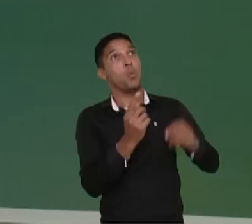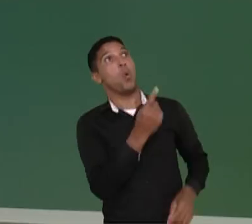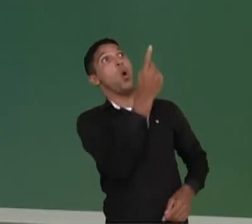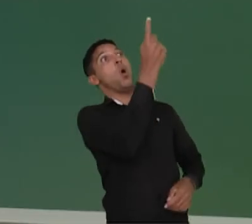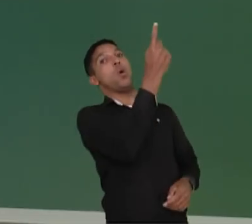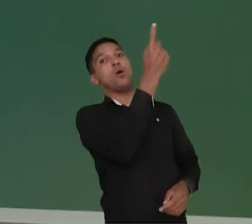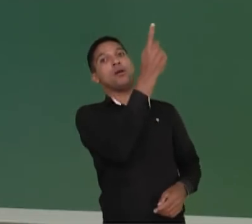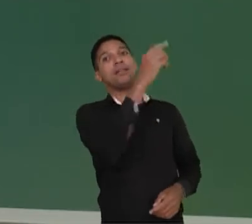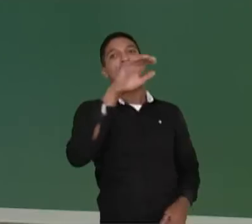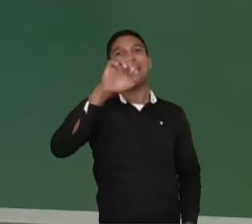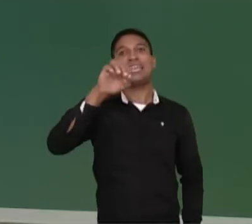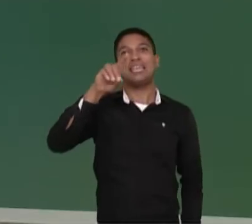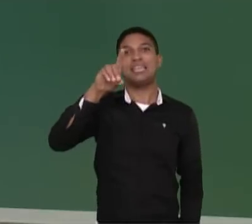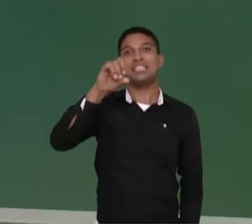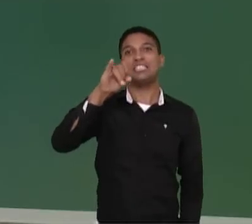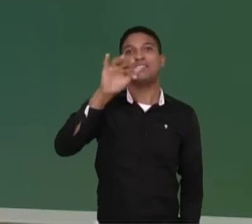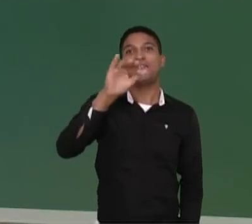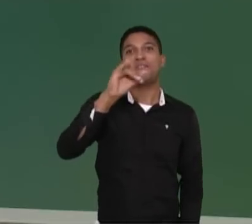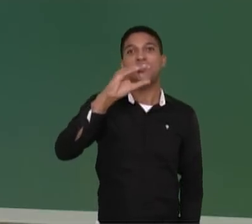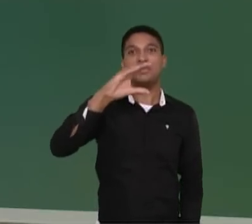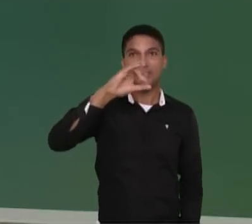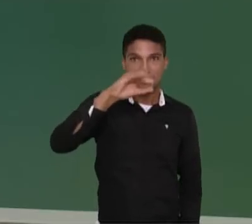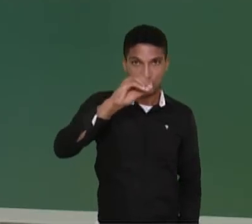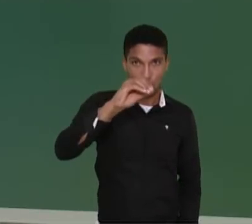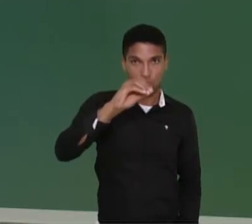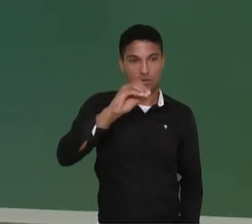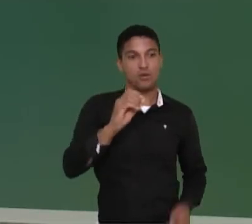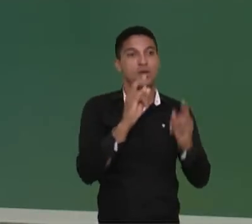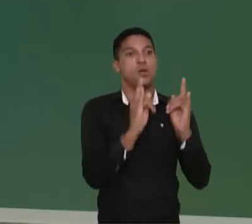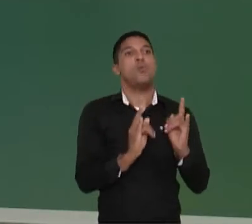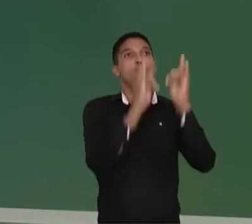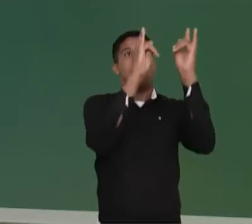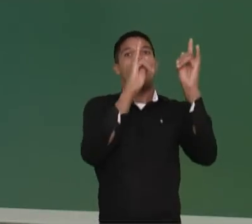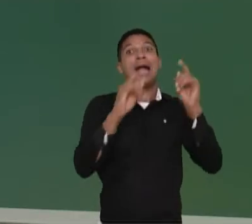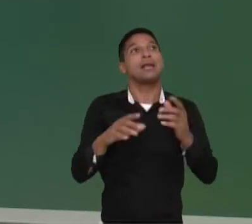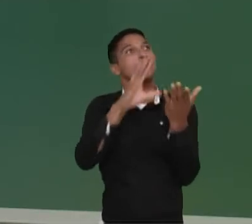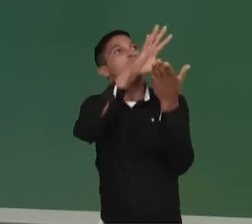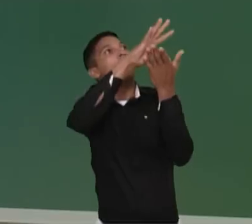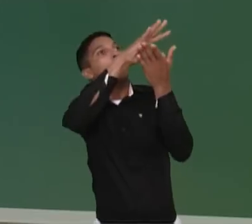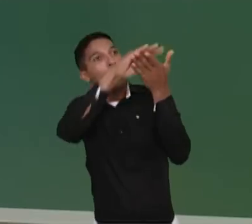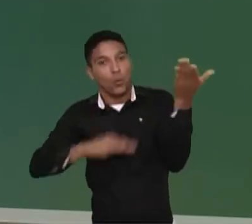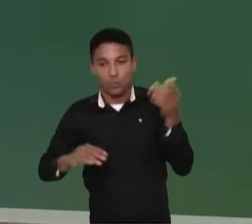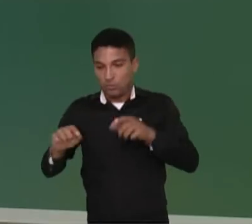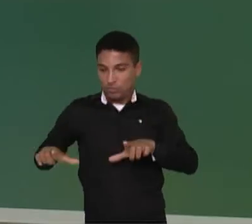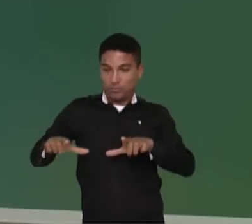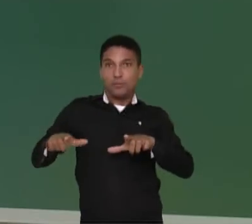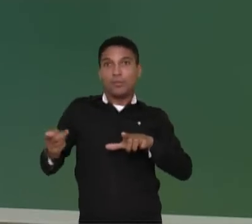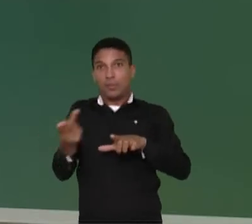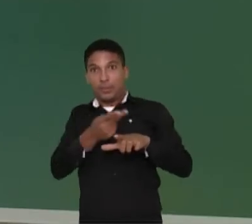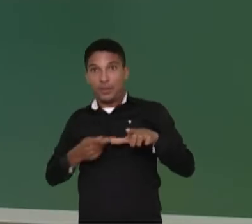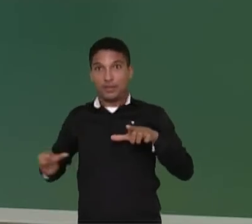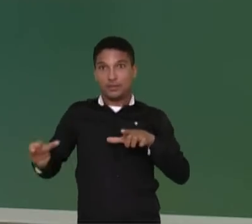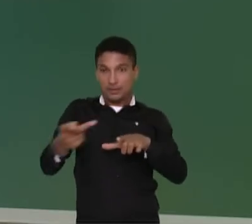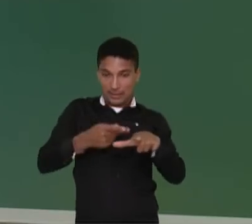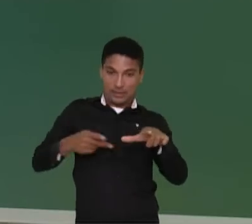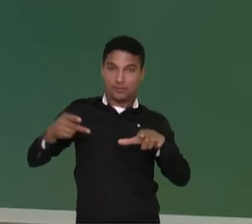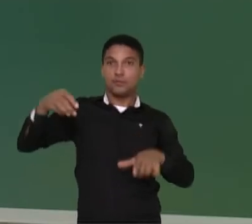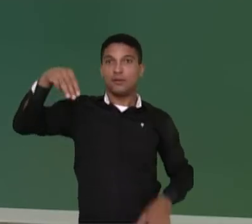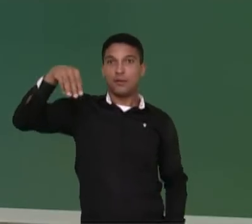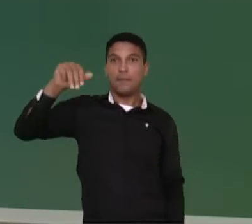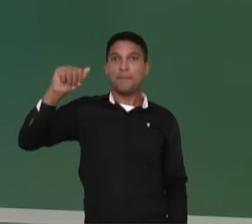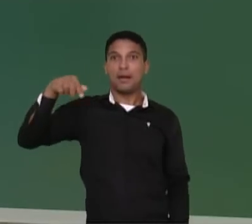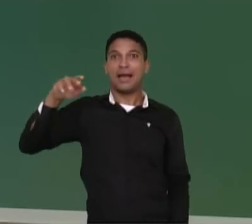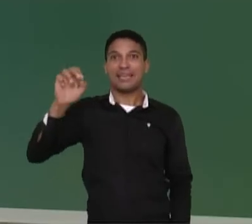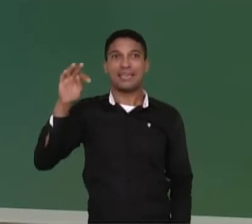coisa, em que escala foi construída a maquete? Segundo, qual é a altura de